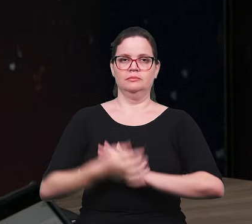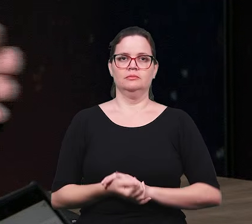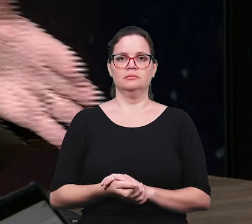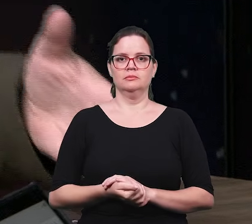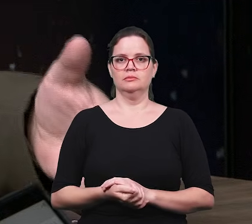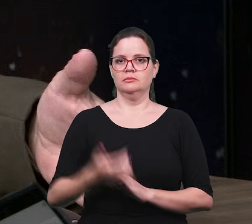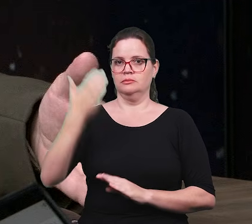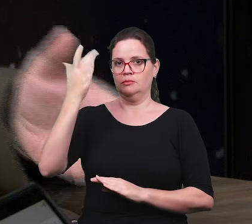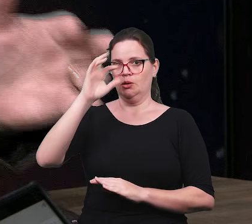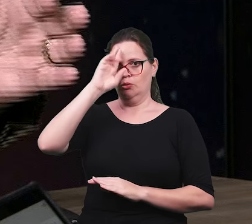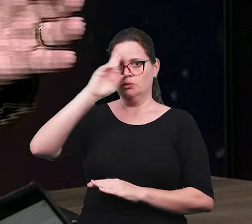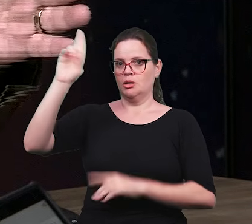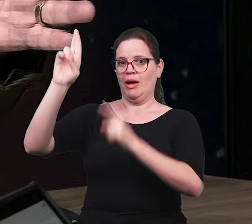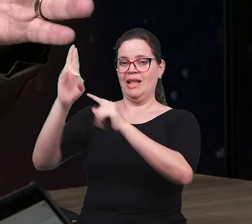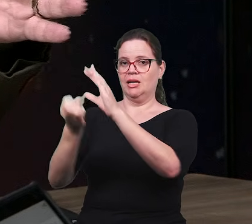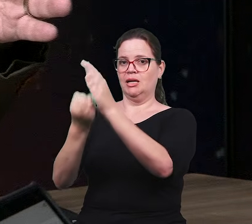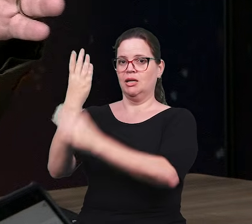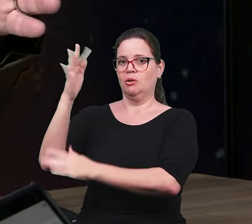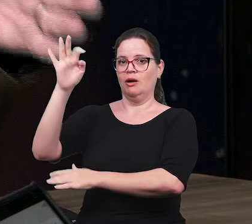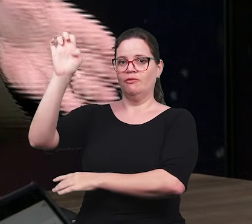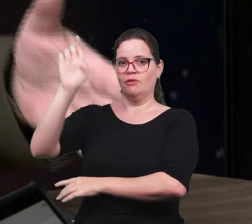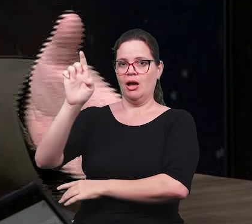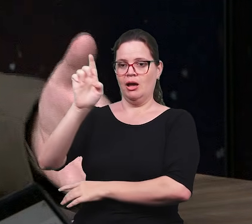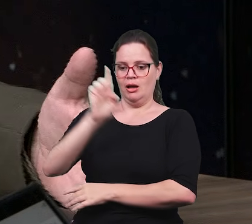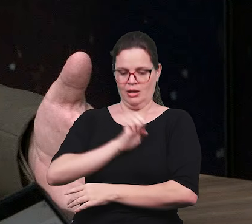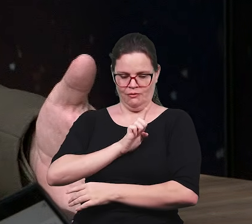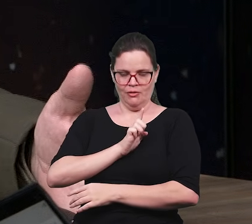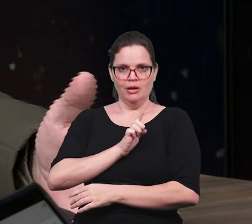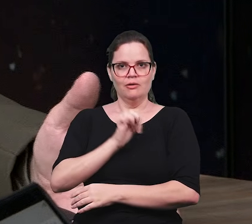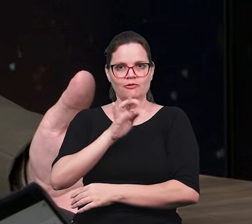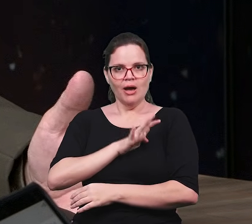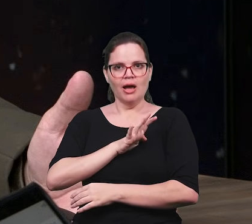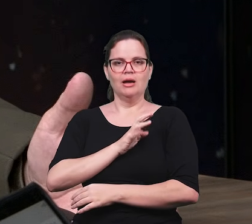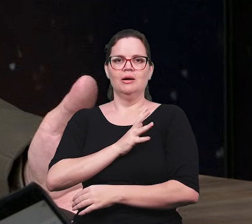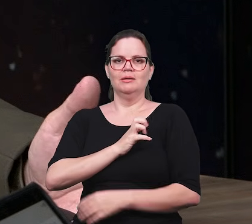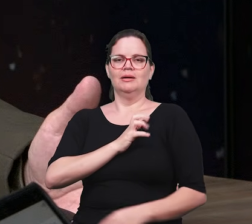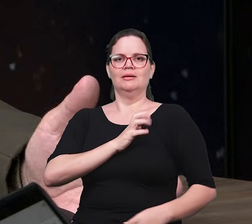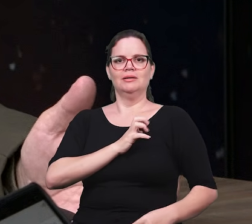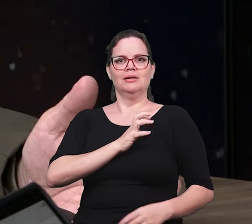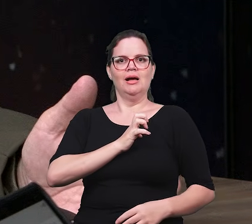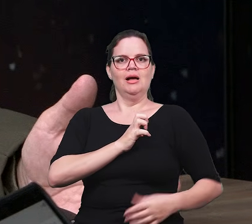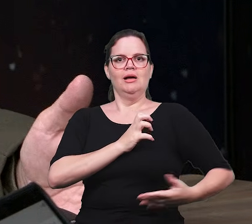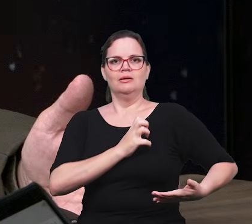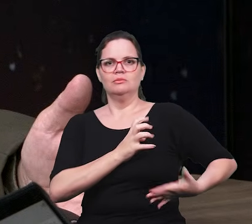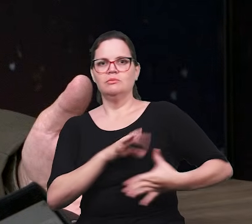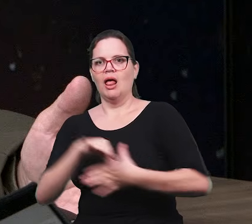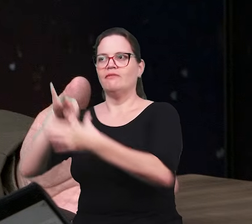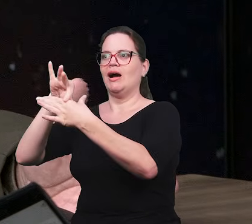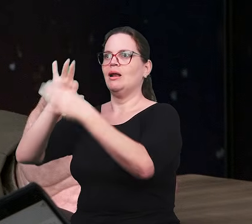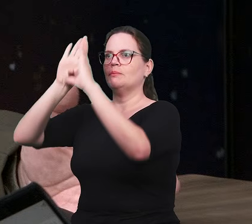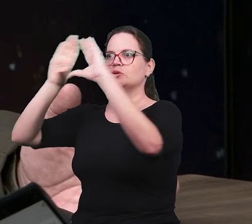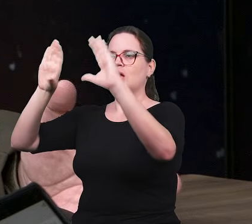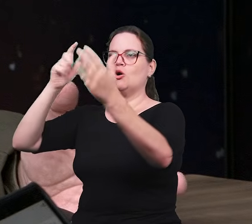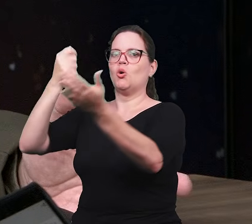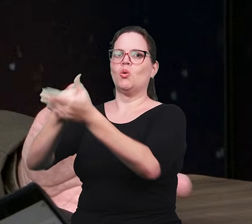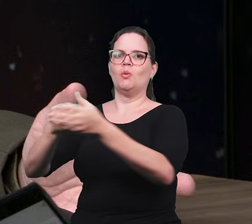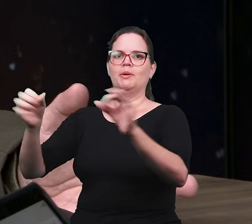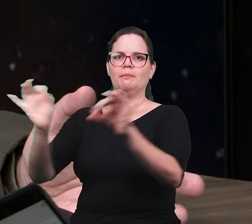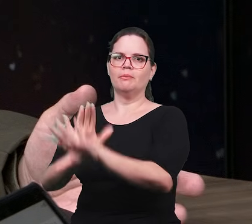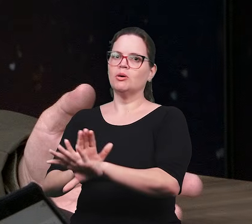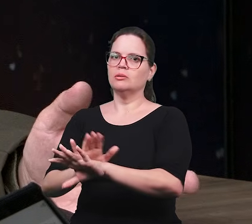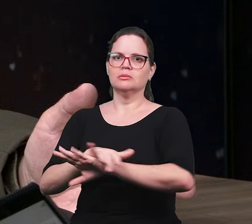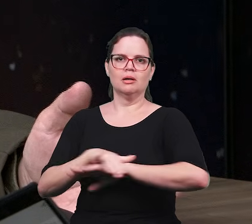Senhor é o autor da fé, então ele vai lá e gera na nossa vida a fé. E essa fé vai ser consumada quando nós chegarmos na eternidade, ou seja,